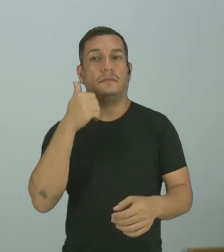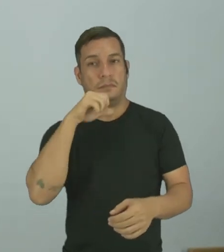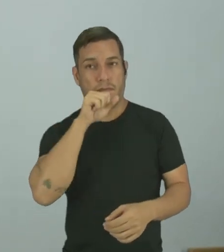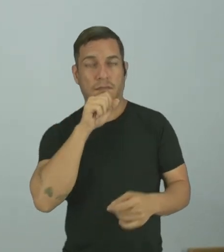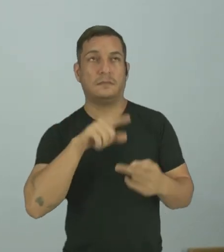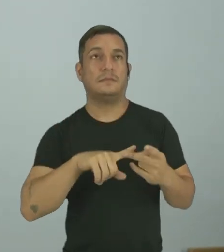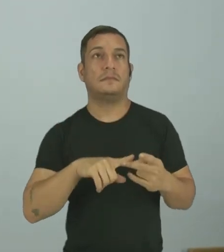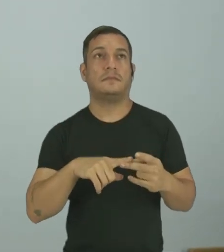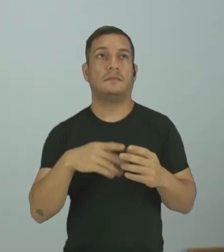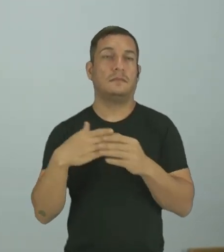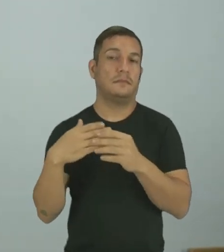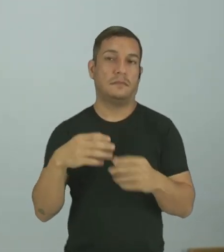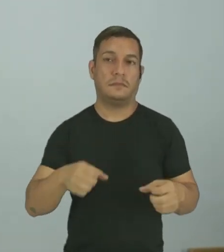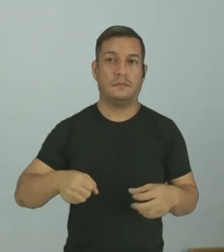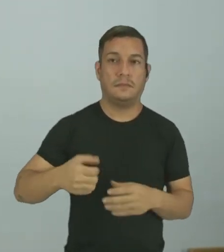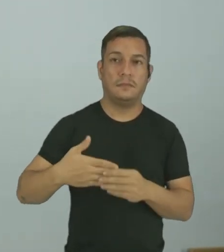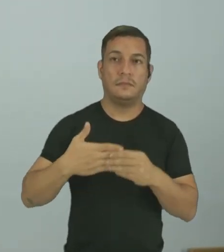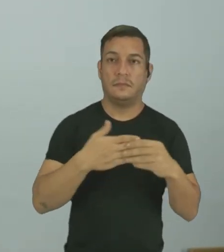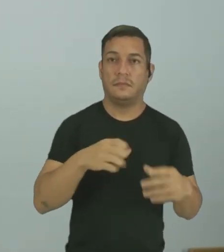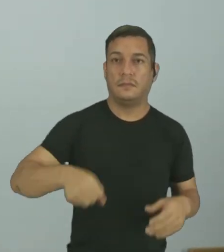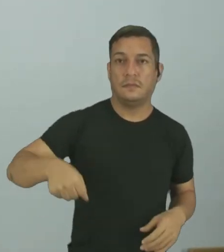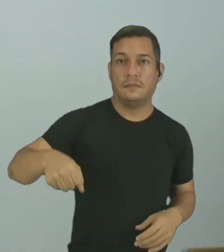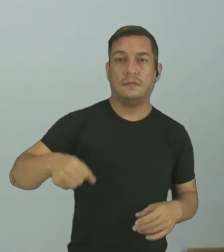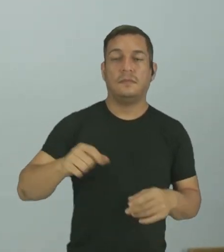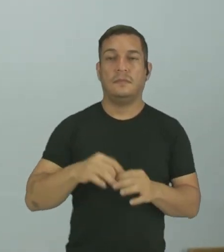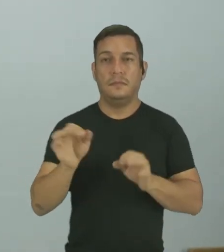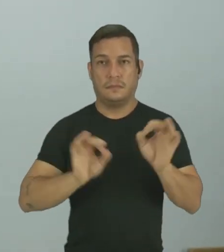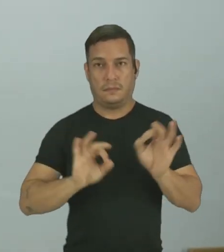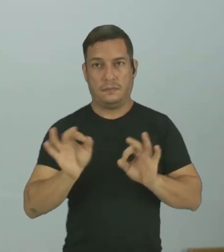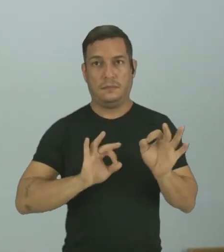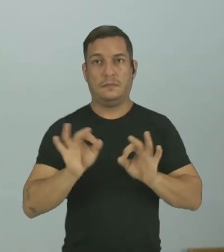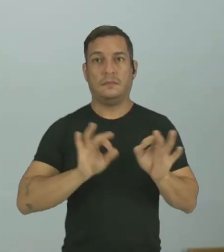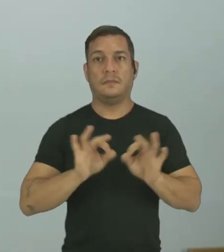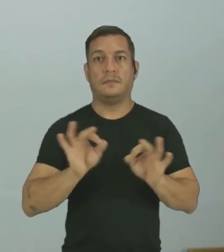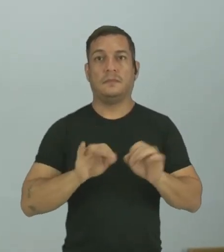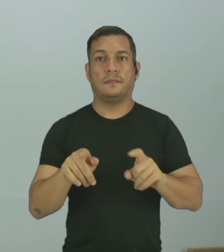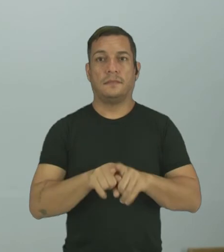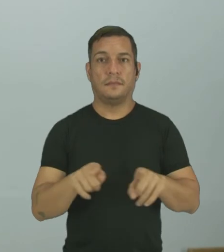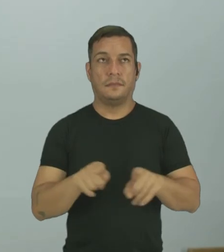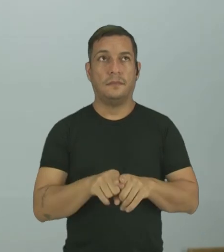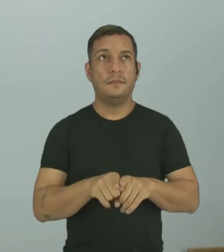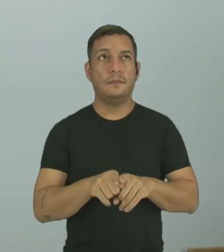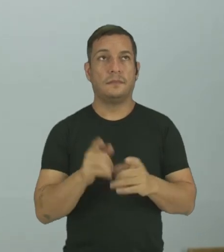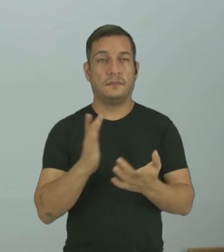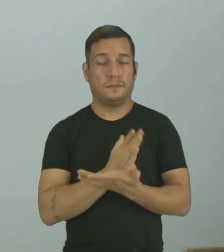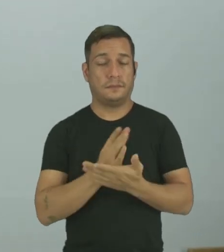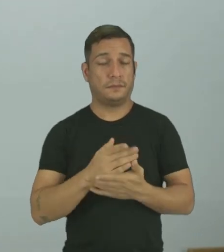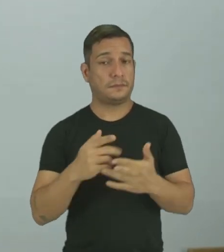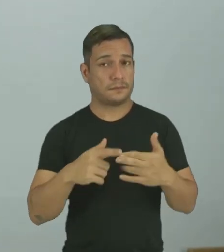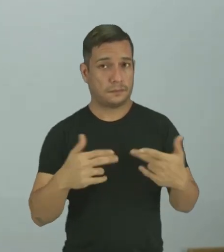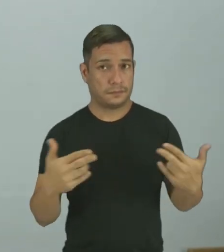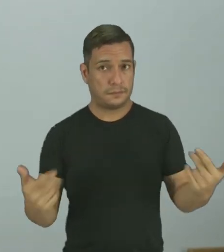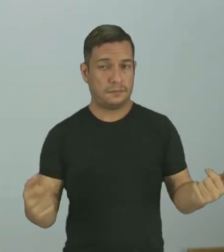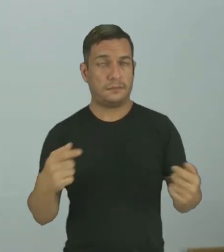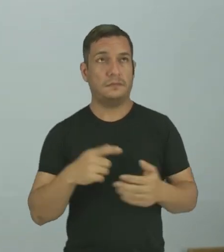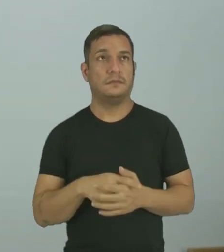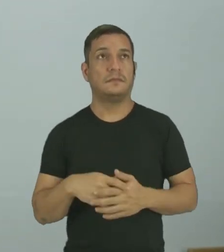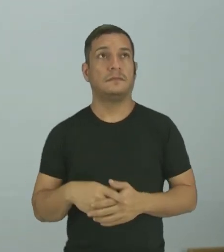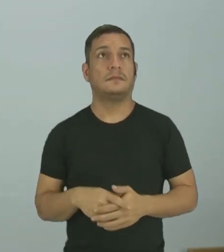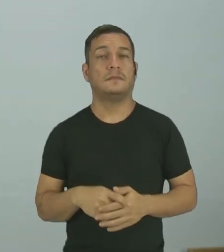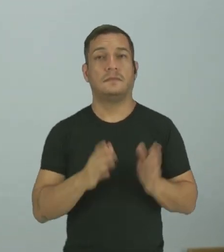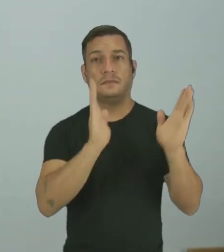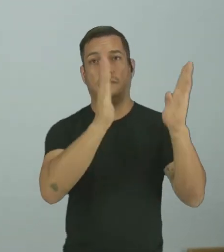mãe, a carregar sacolas ou a organizar algumas mercadorias no